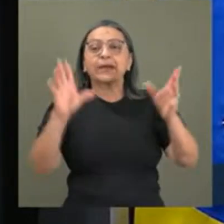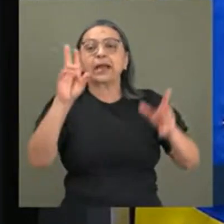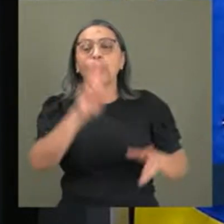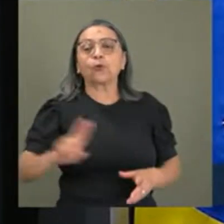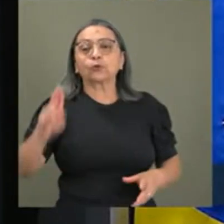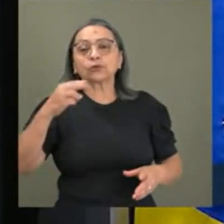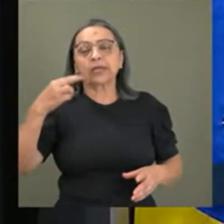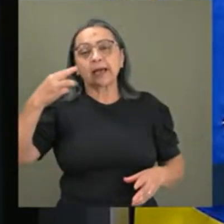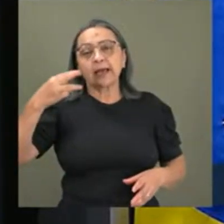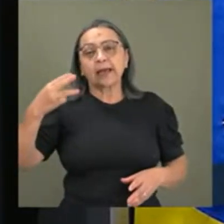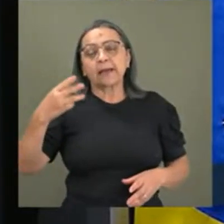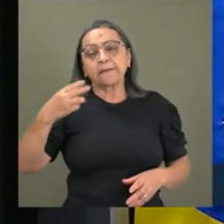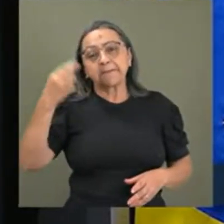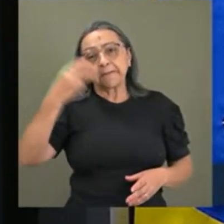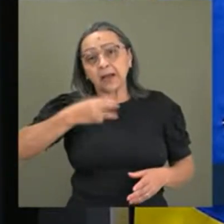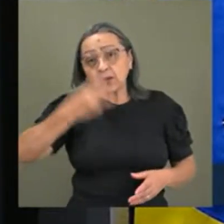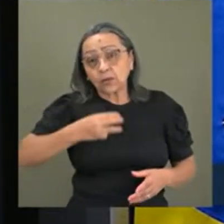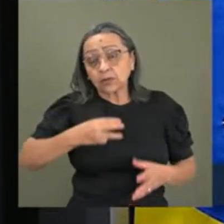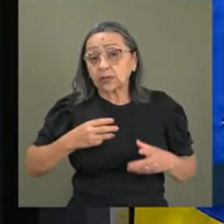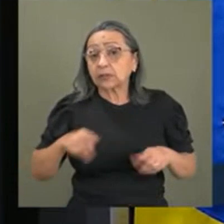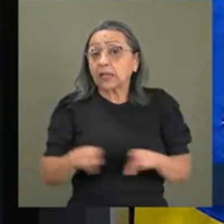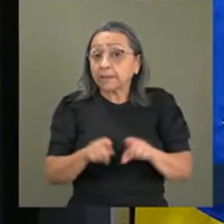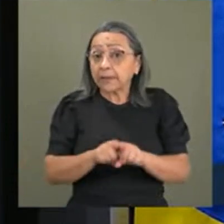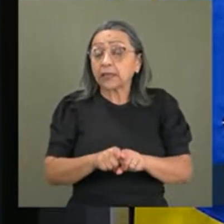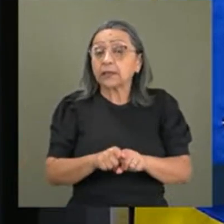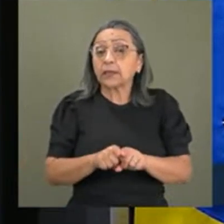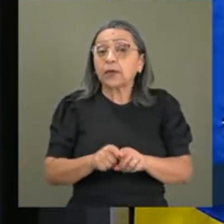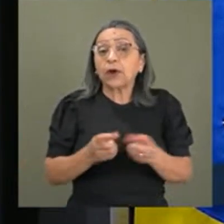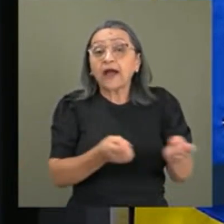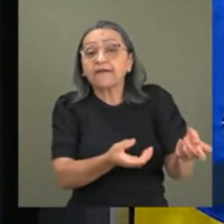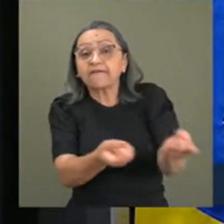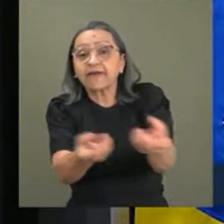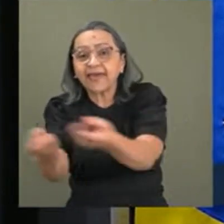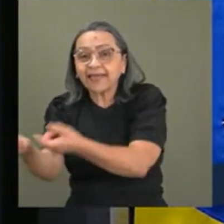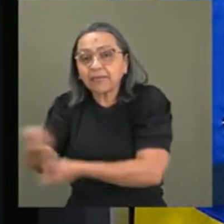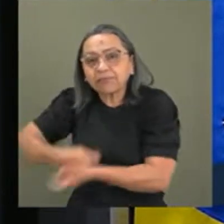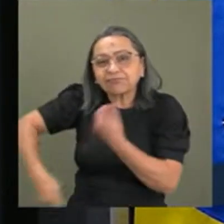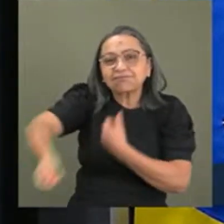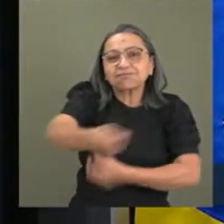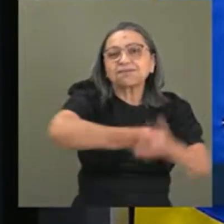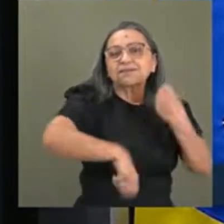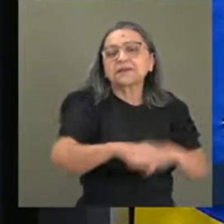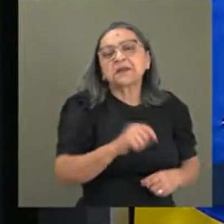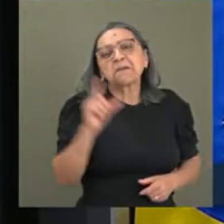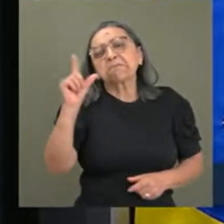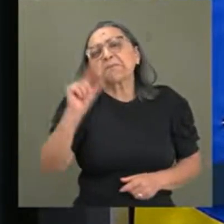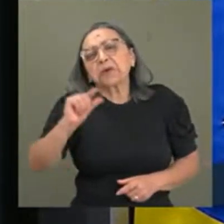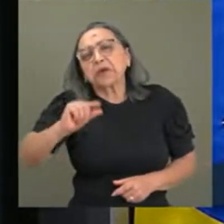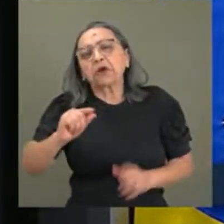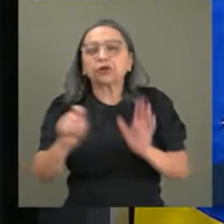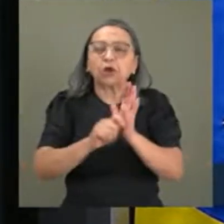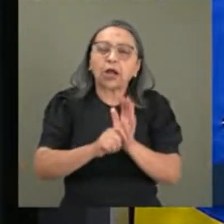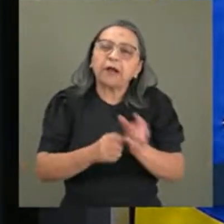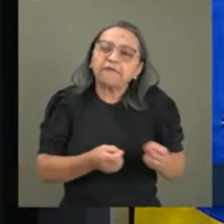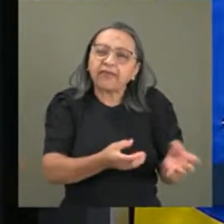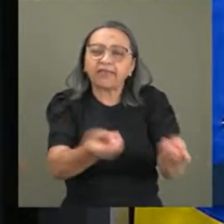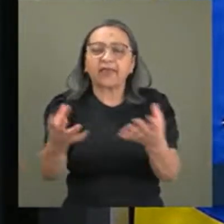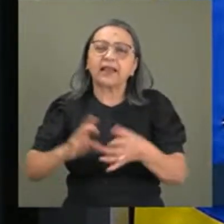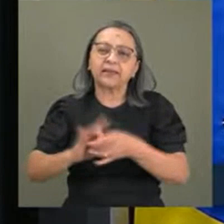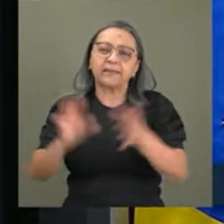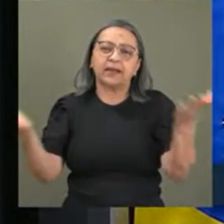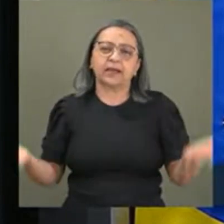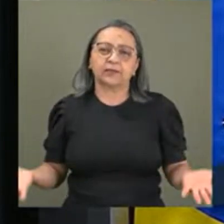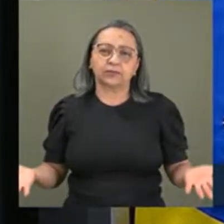da maconha e, consequentemente, o tráfico de pequenas quantidades de drogas sendo